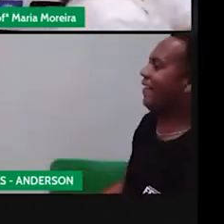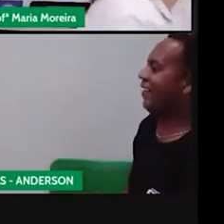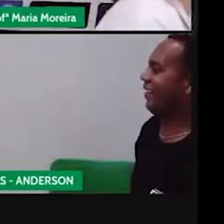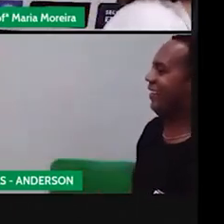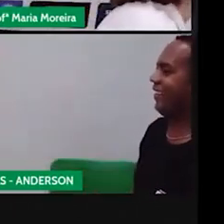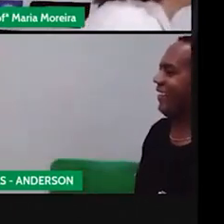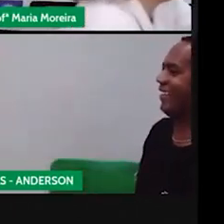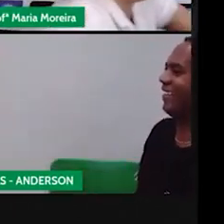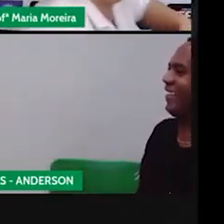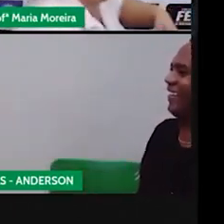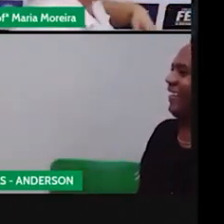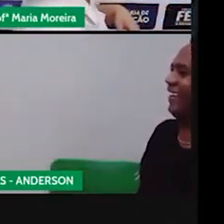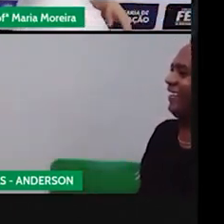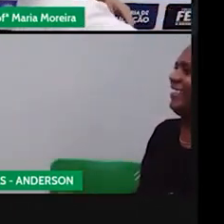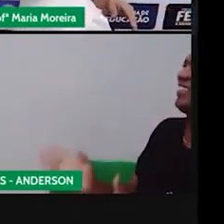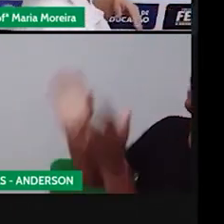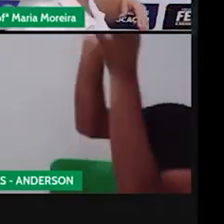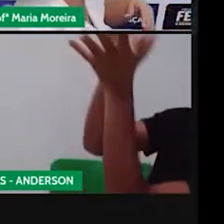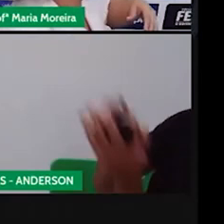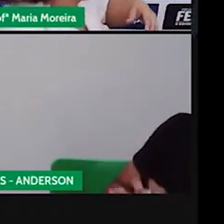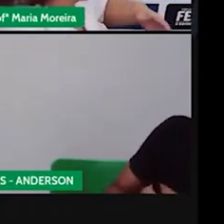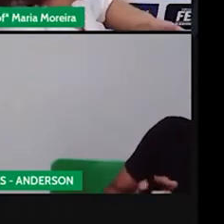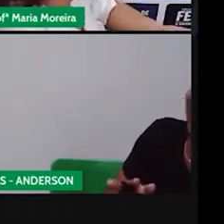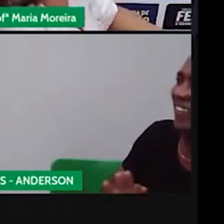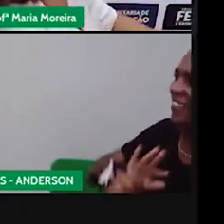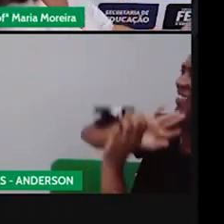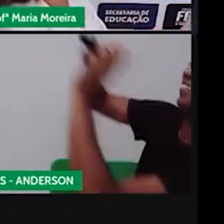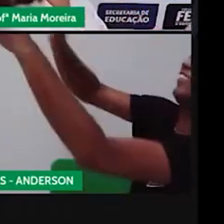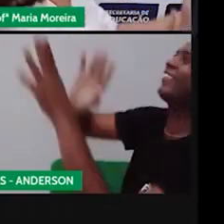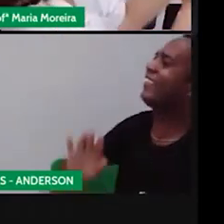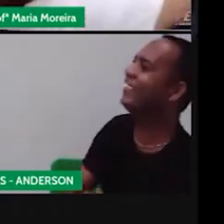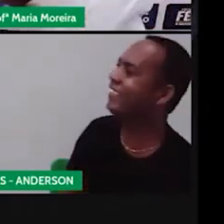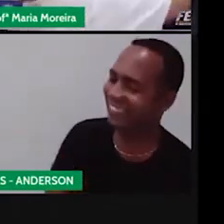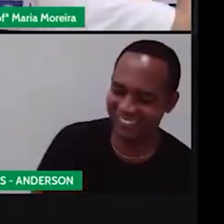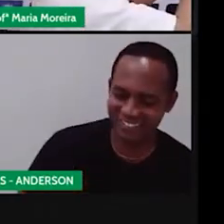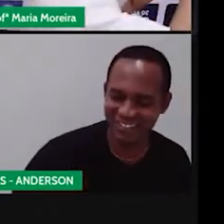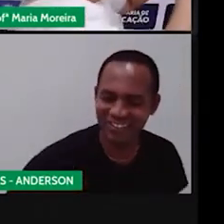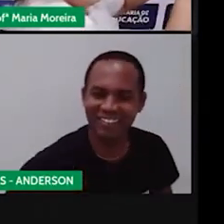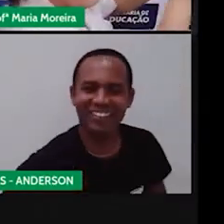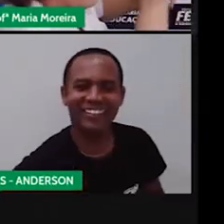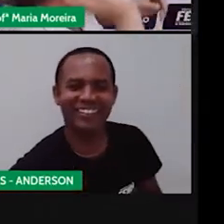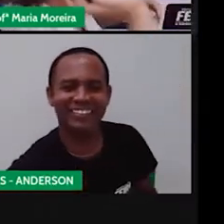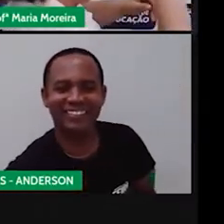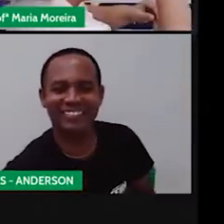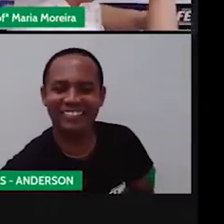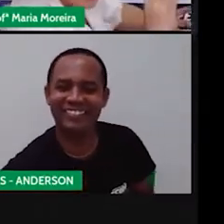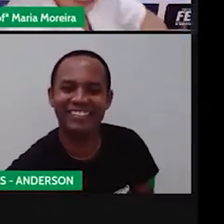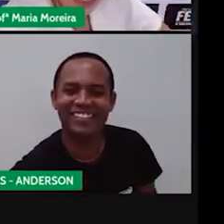Ui! Joga.